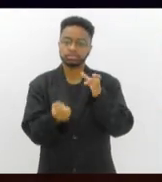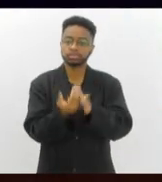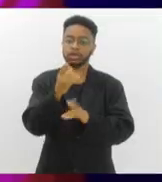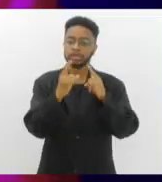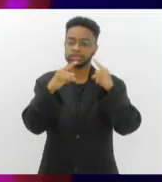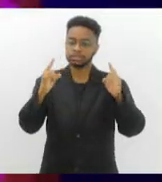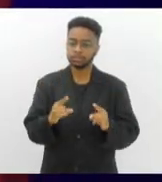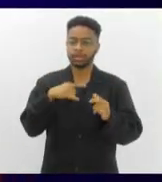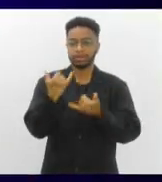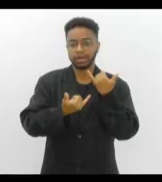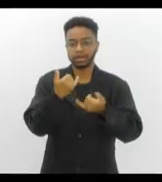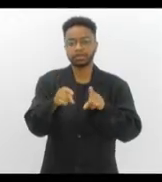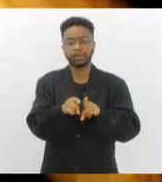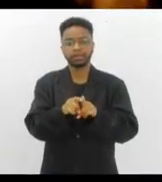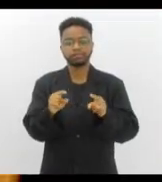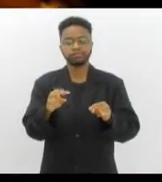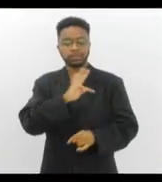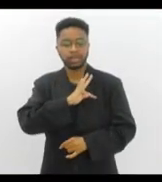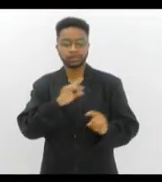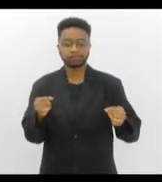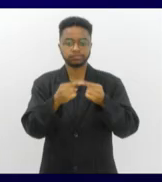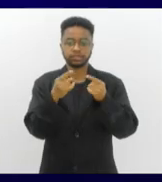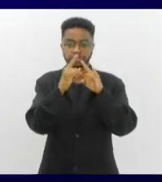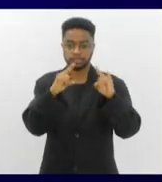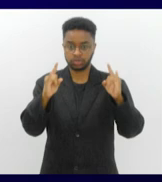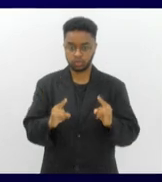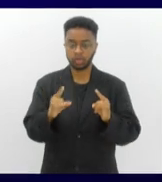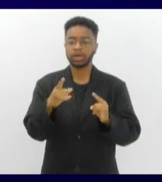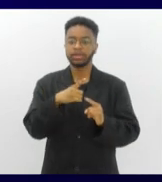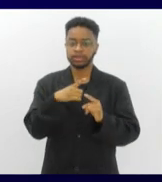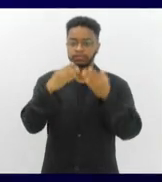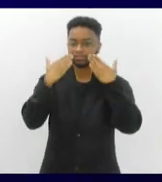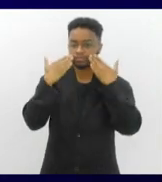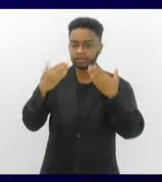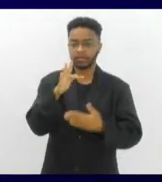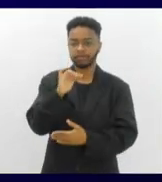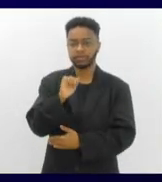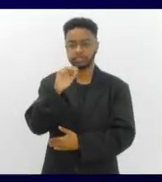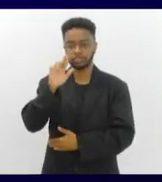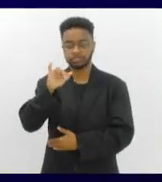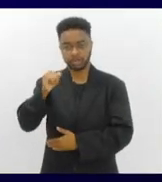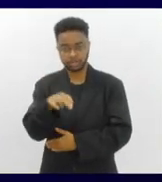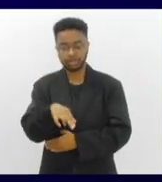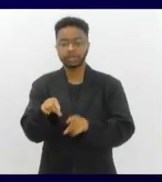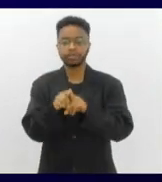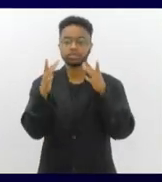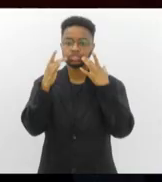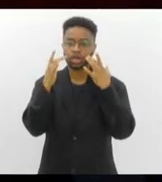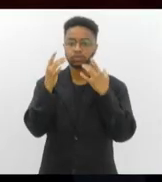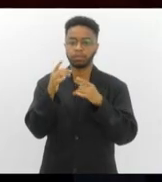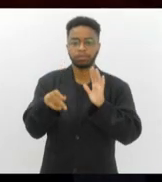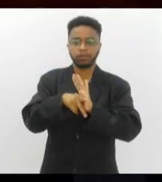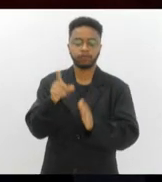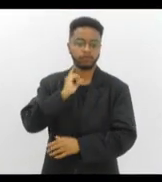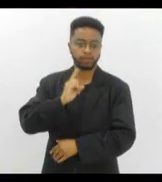movimentos de técnica circense. A peça foi sucesso de público na Mostra Firjan Sese e no Teatro Futuros, no Flamengo.